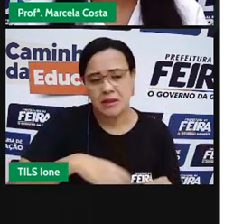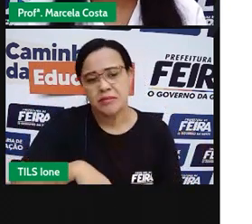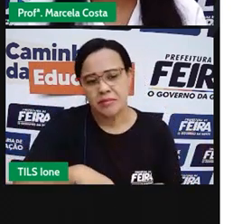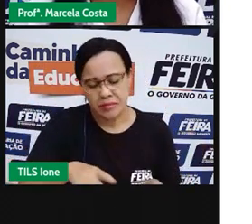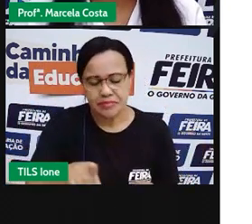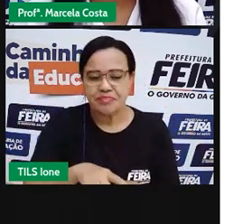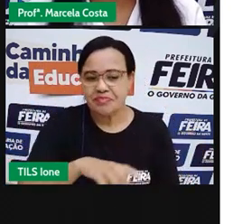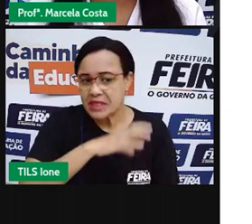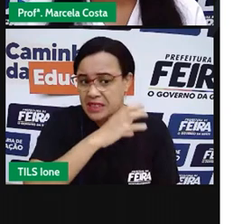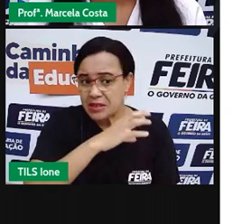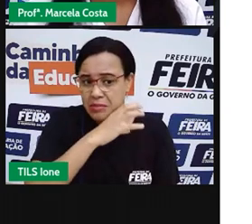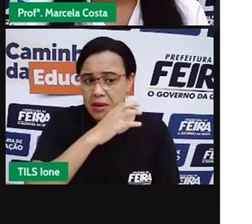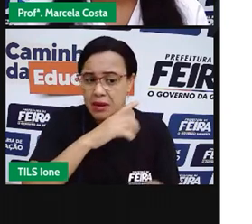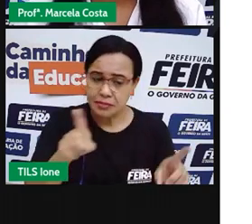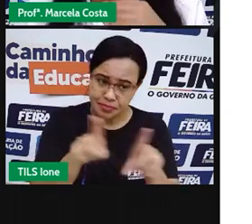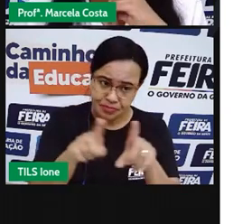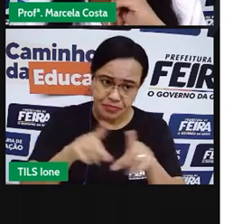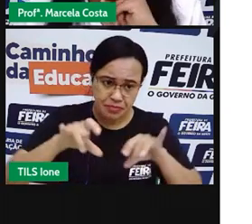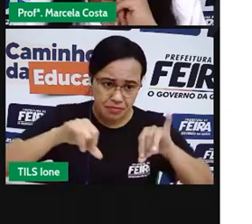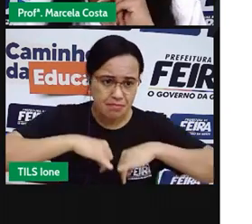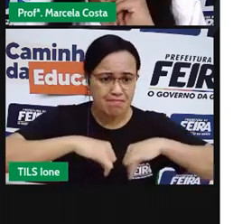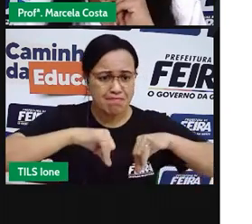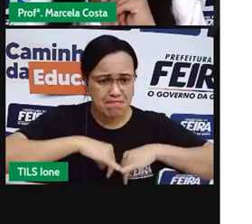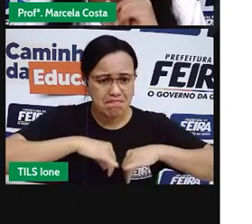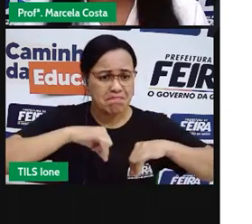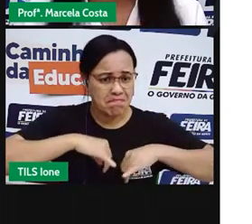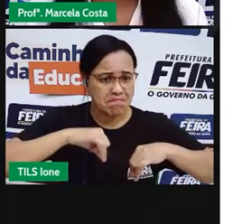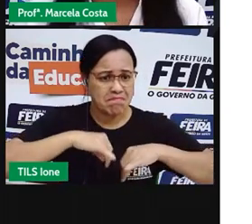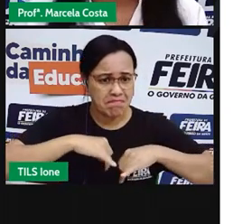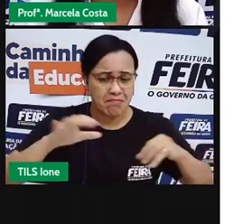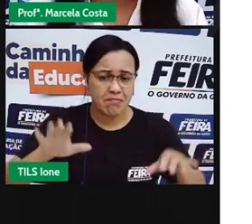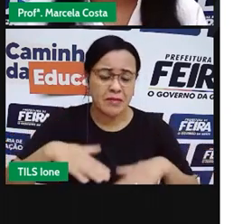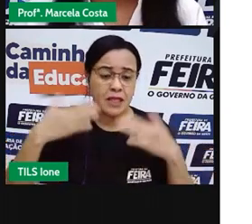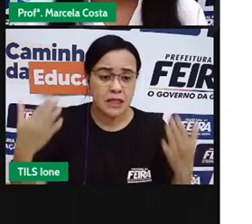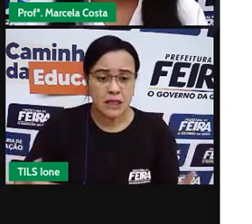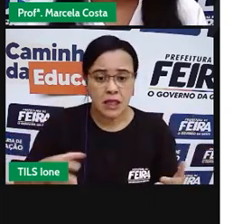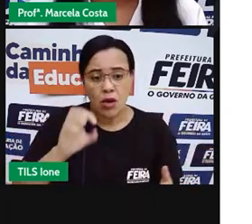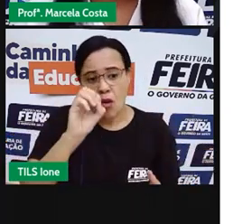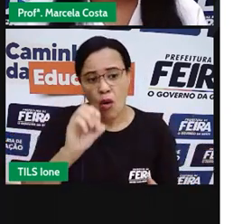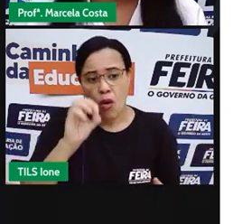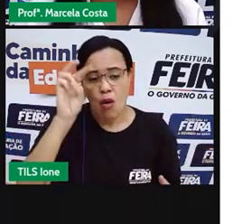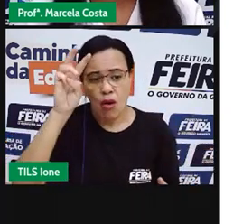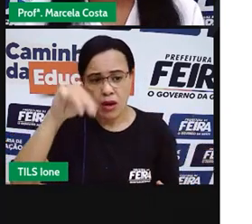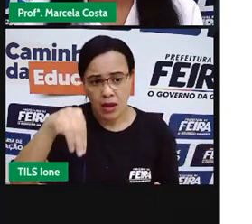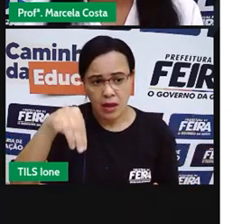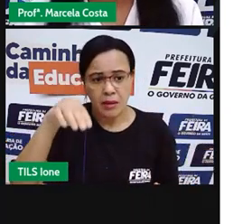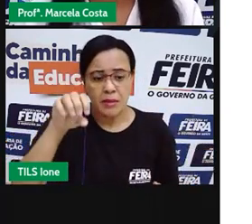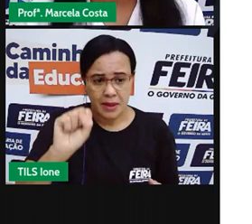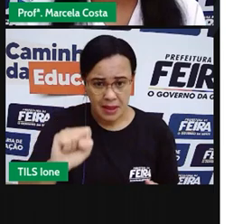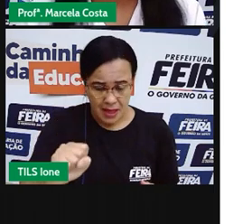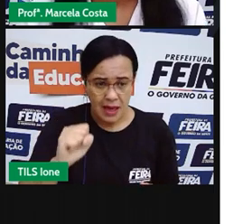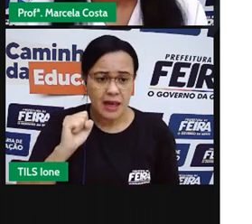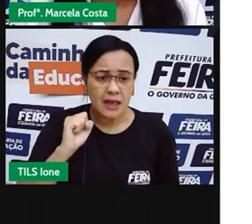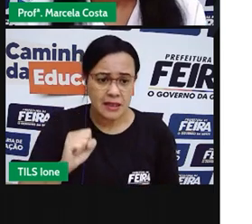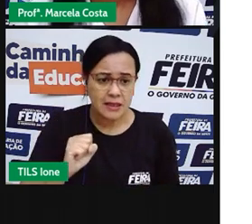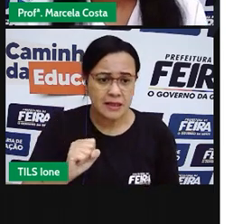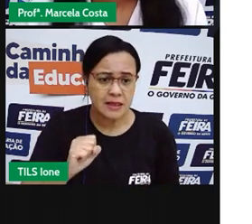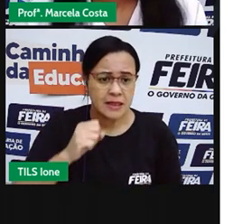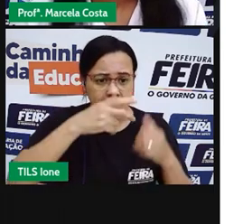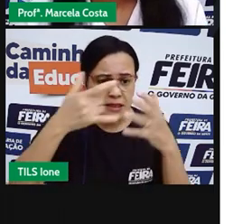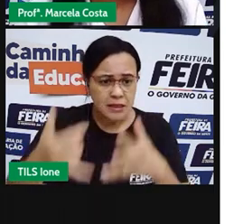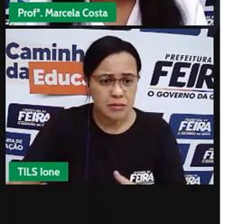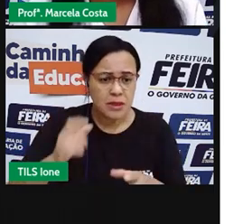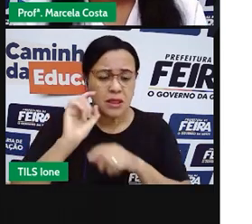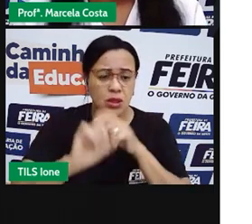E aí, pessoal, a Organização Mundial de Saúde, a OMS, ela vai dizer que o